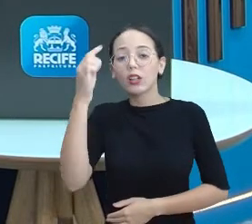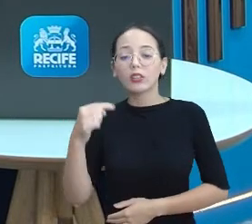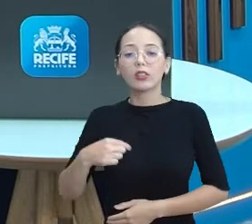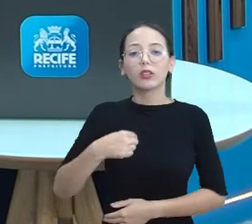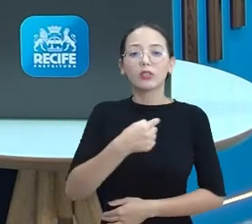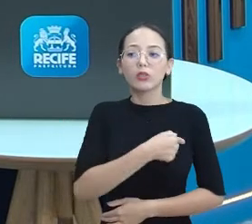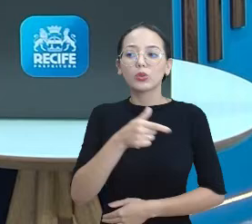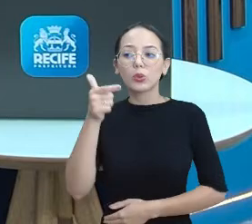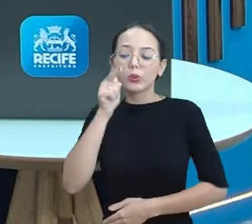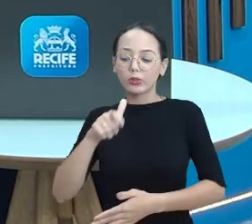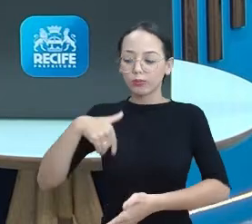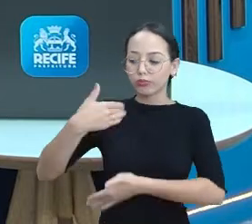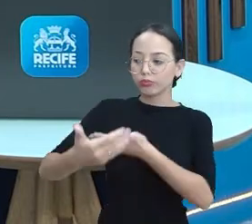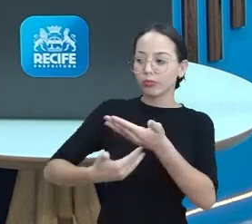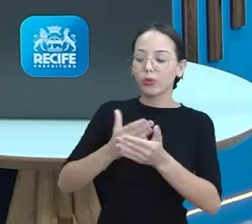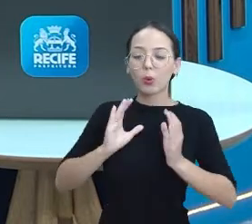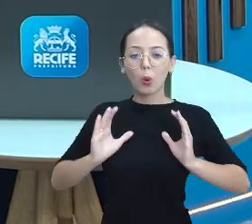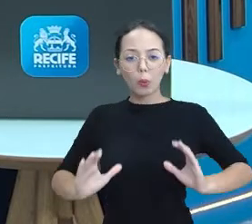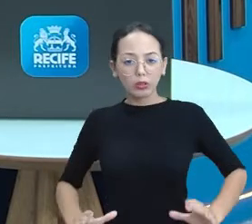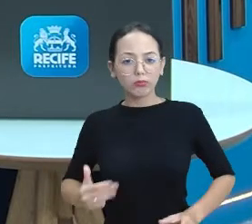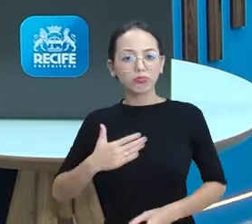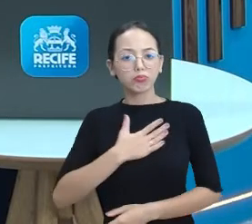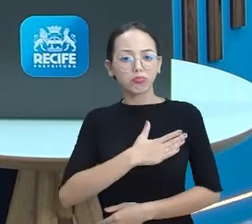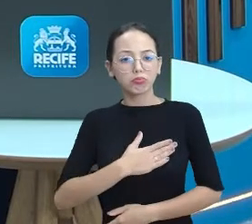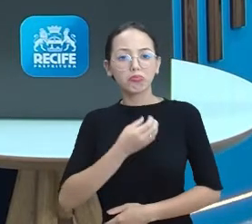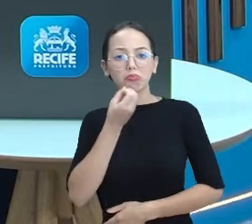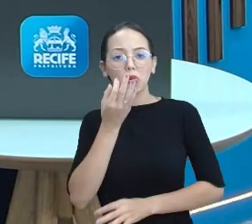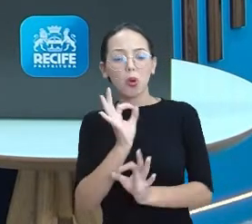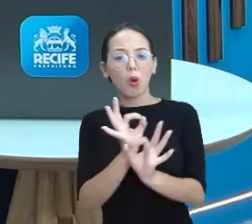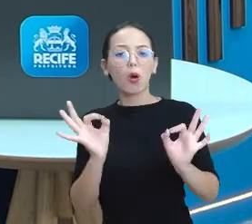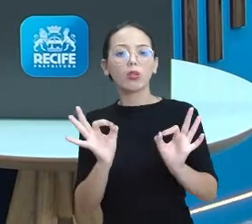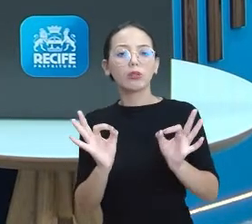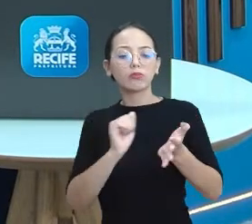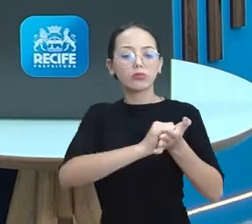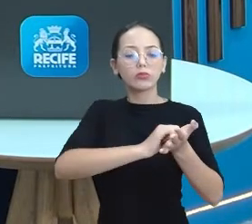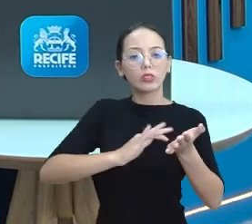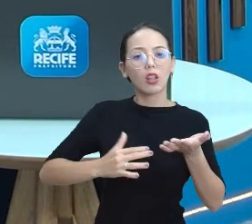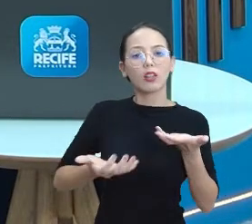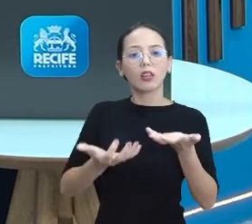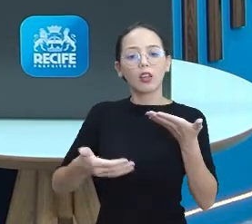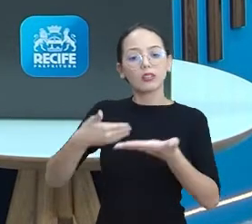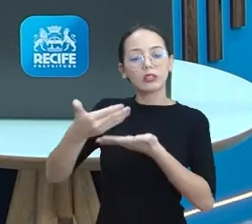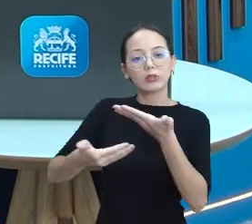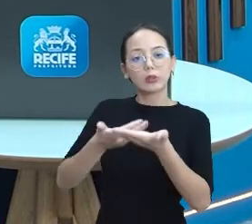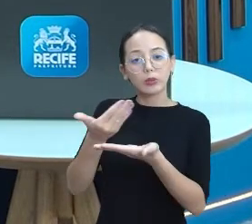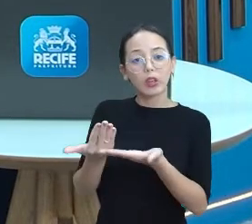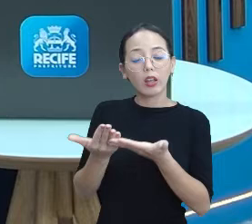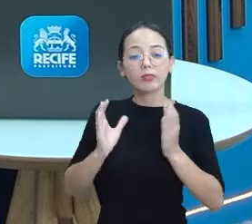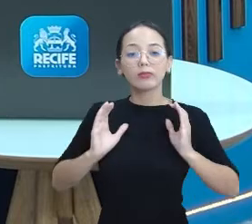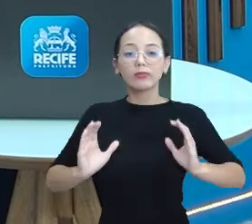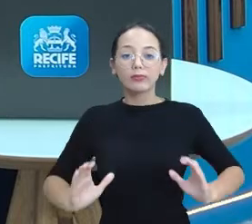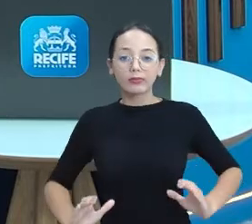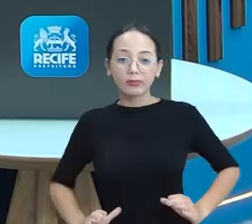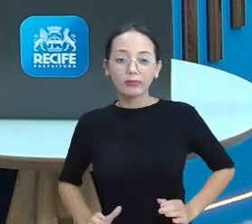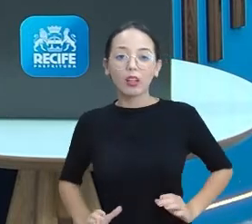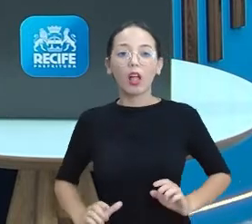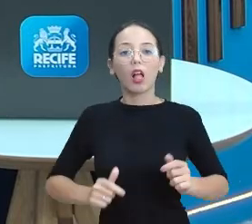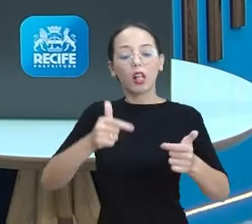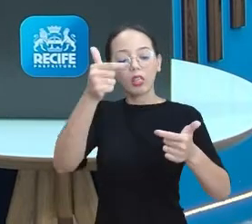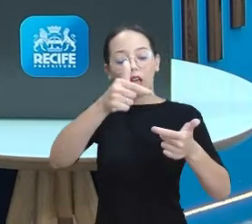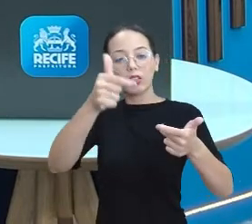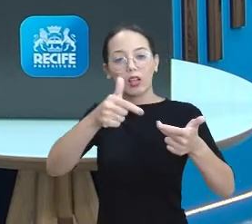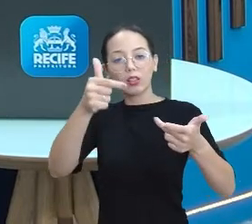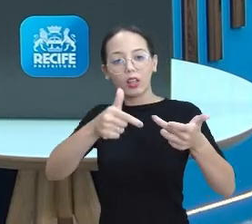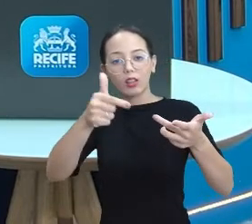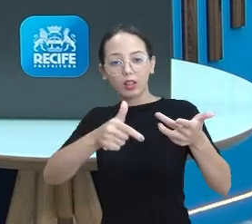consegue desenvolver um comportamento satisfatório em relação à atividade que a gente quer desenvolver, e esse comportamento é repetido